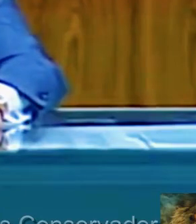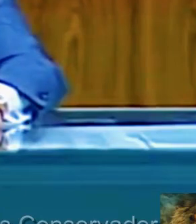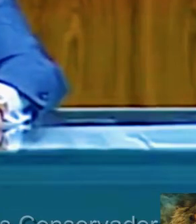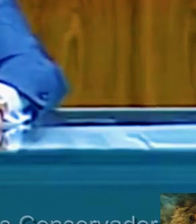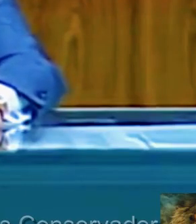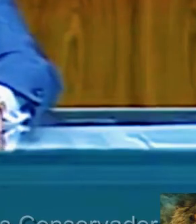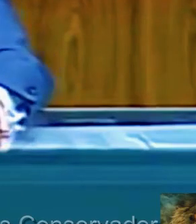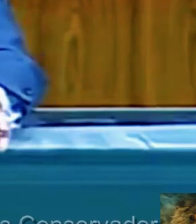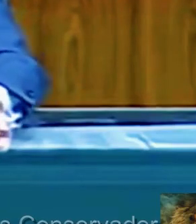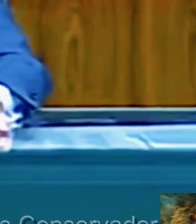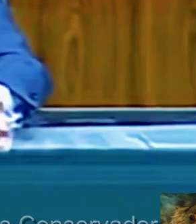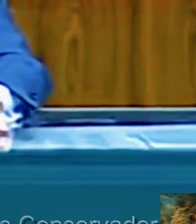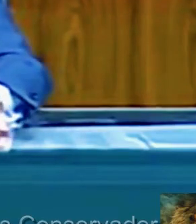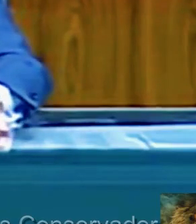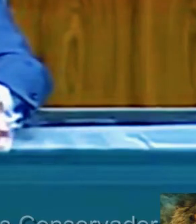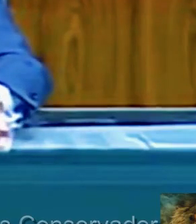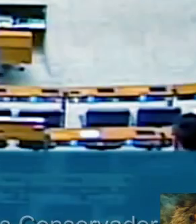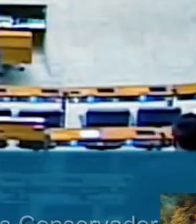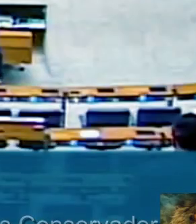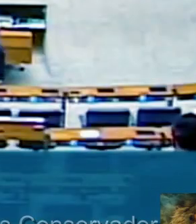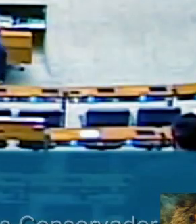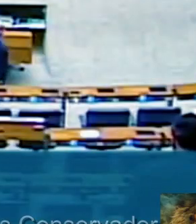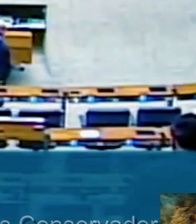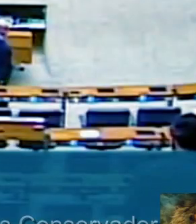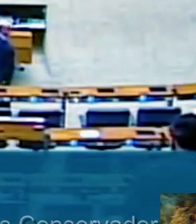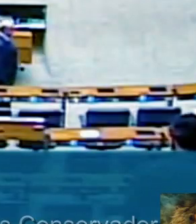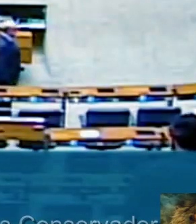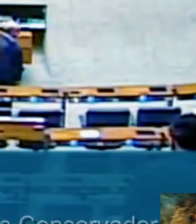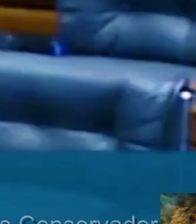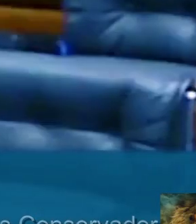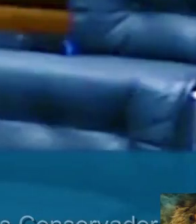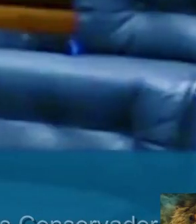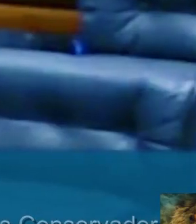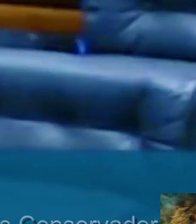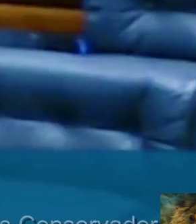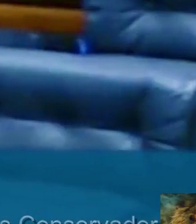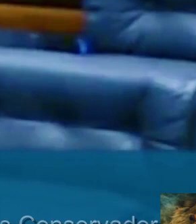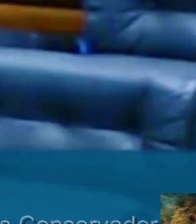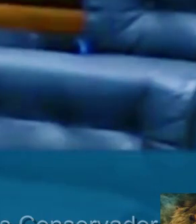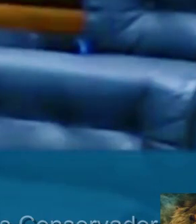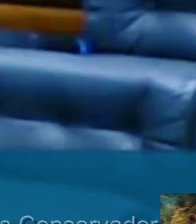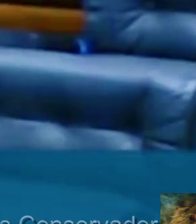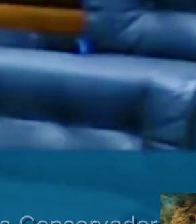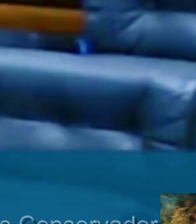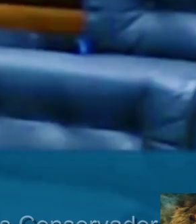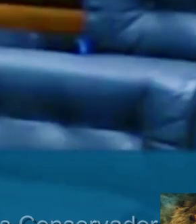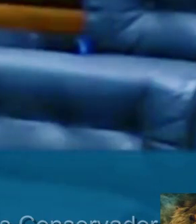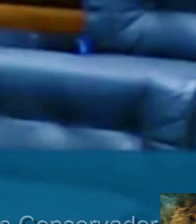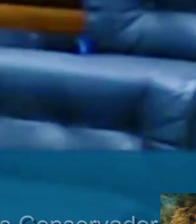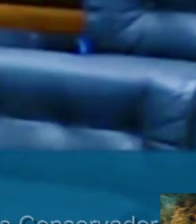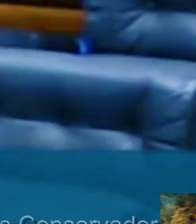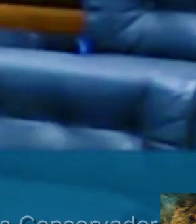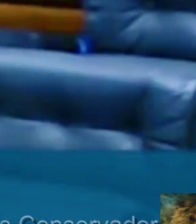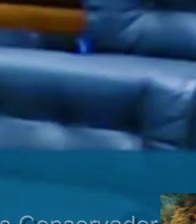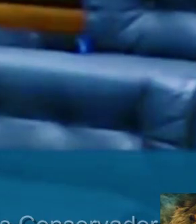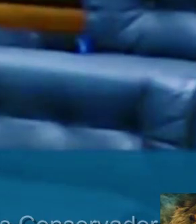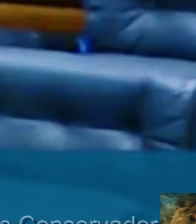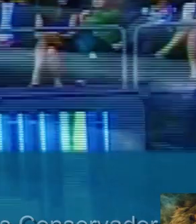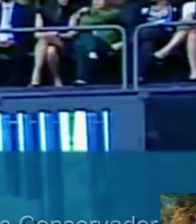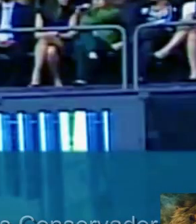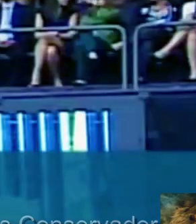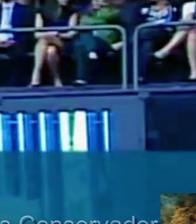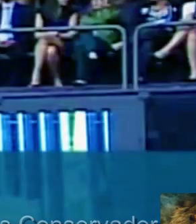galerias aqui, eu já reconheci alguns colegas meus que cursaram a Academia Militar das Agulhas Negras, cursaram a Escola